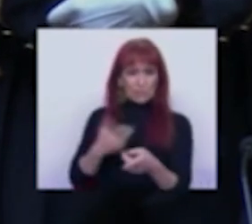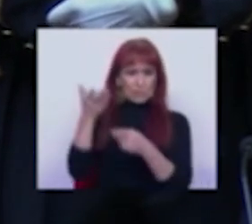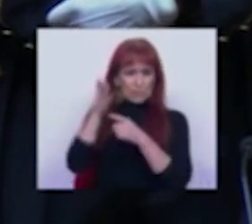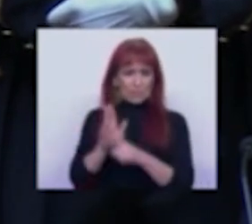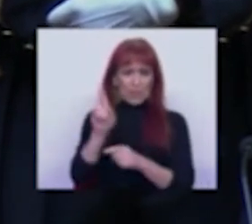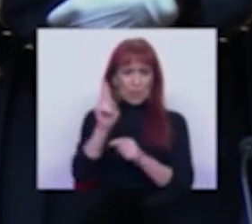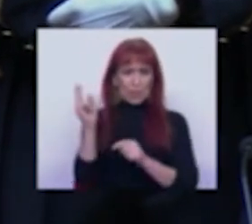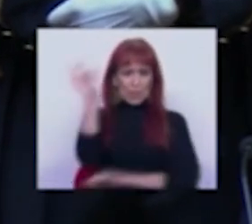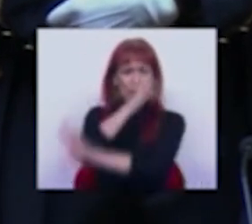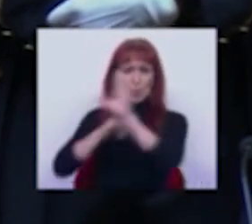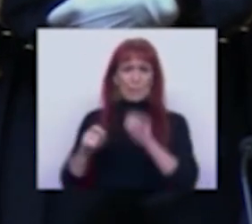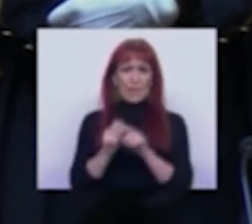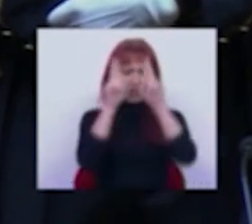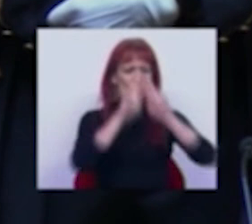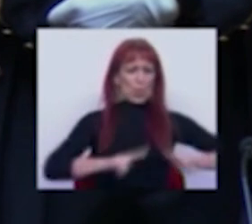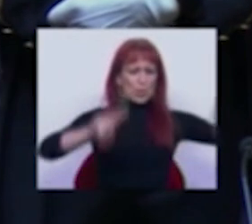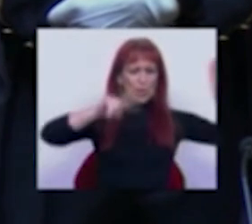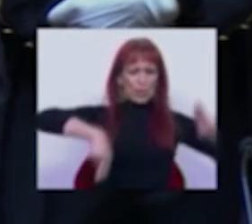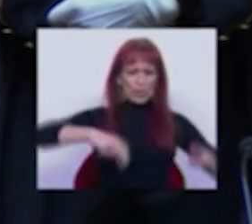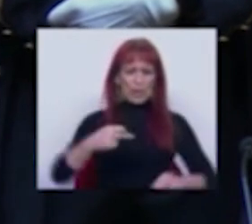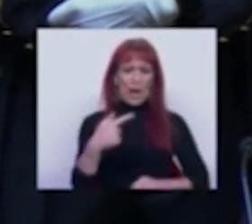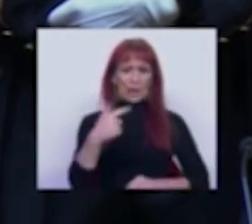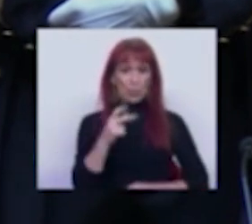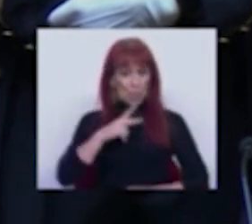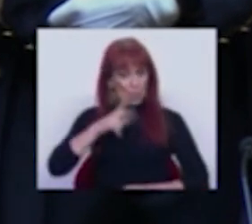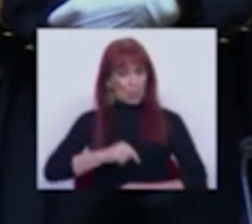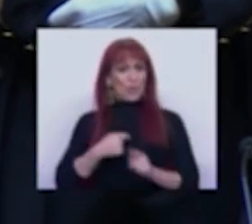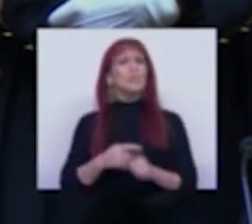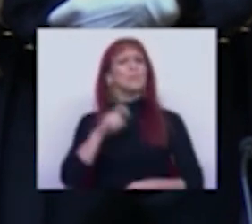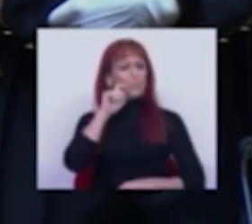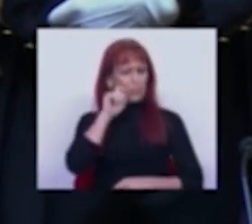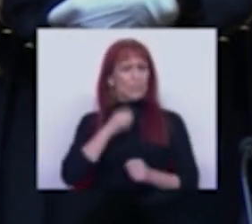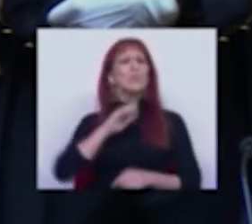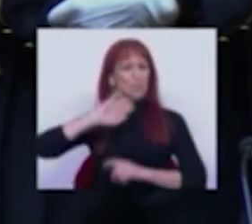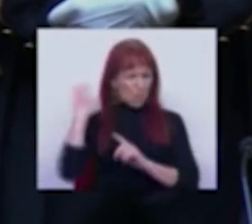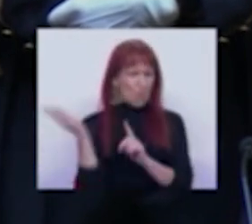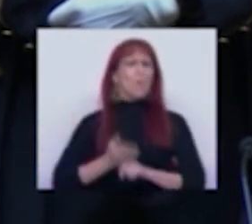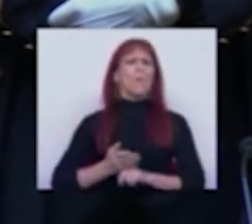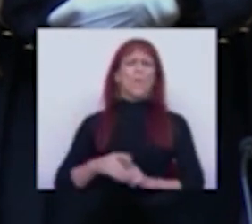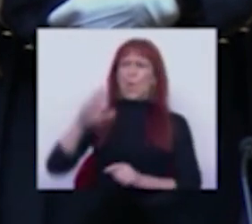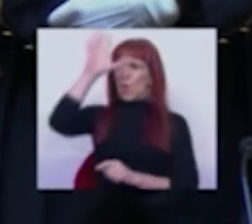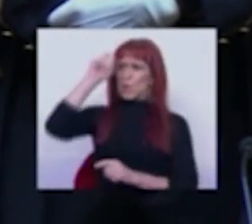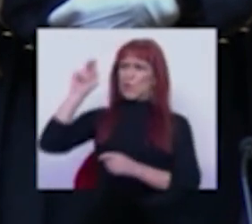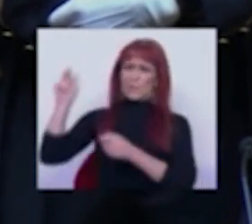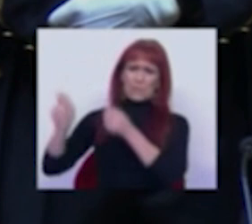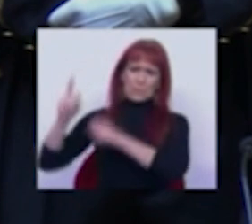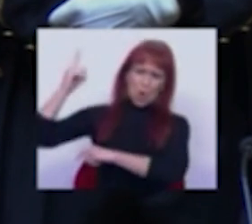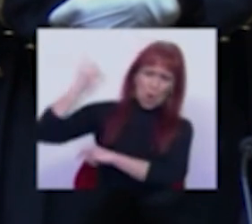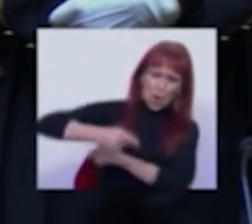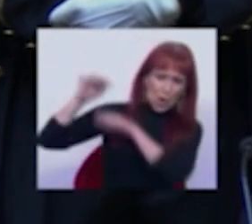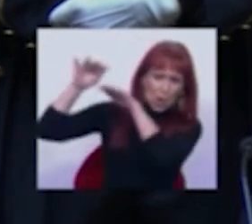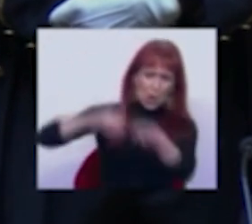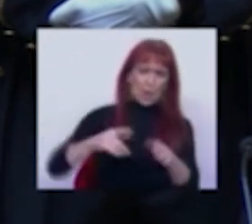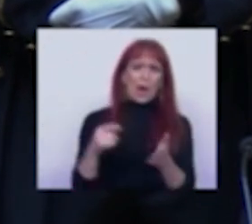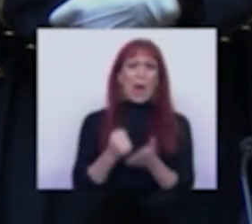designadamente a União Europeia, as Nações Unidas e a NATO, Portugal tem pugnado pela condenação do regime agressor e o apoio